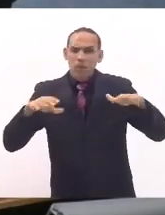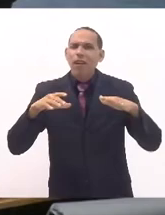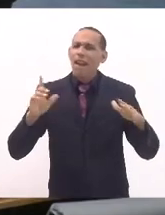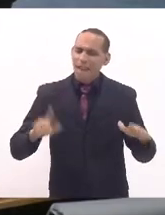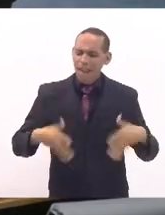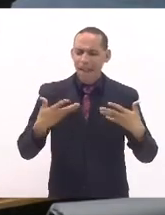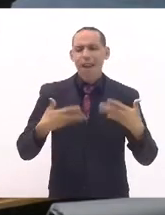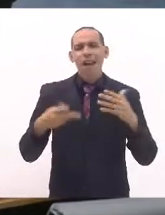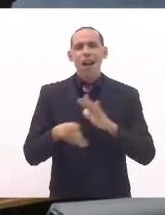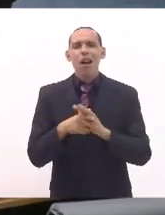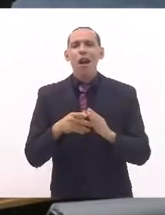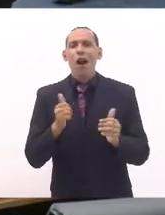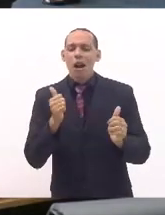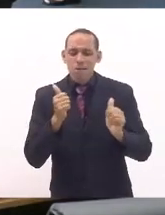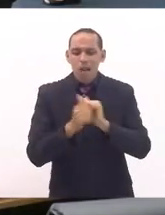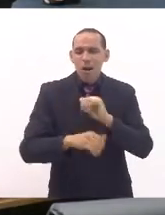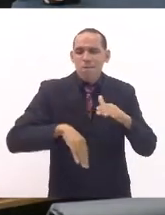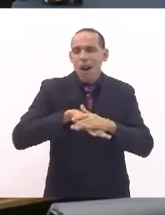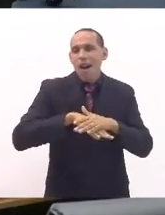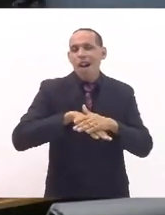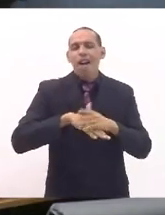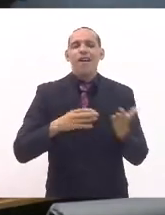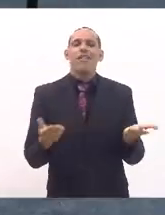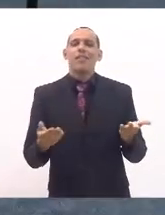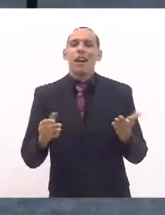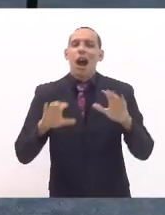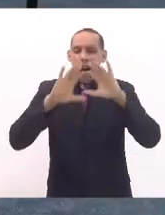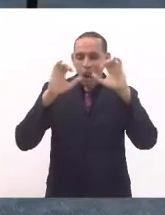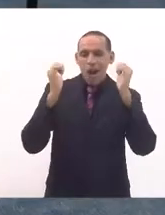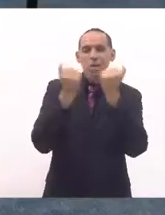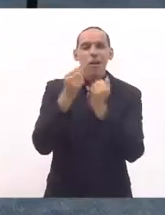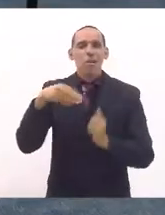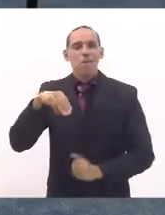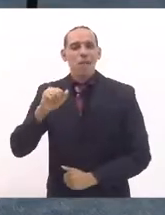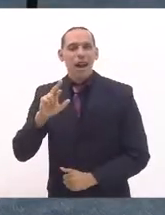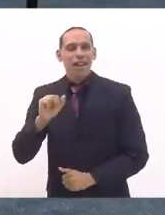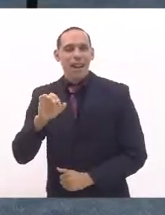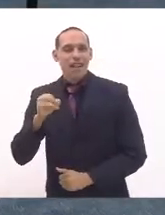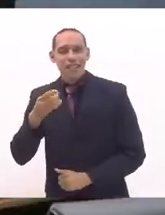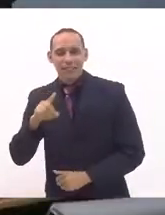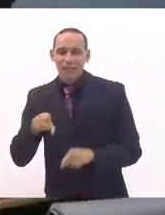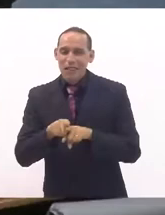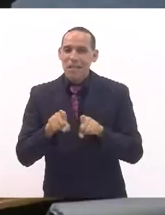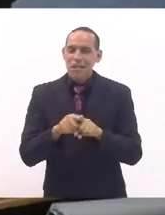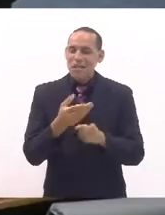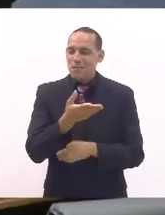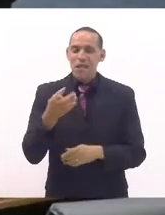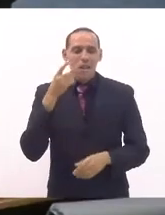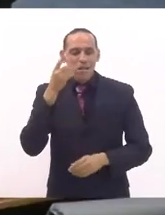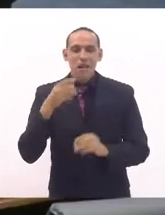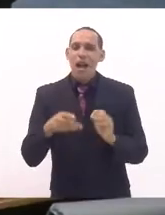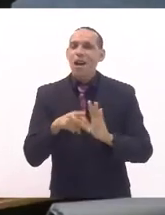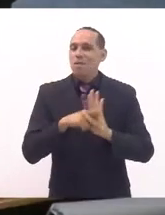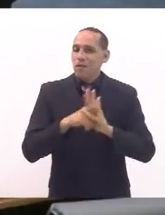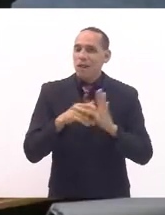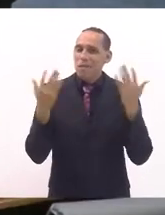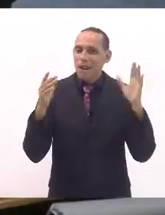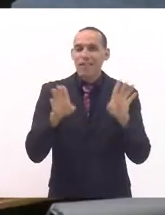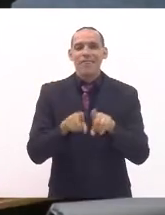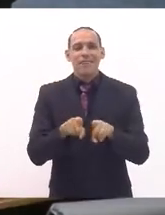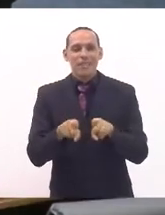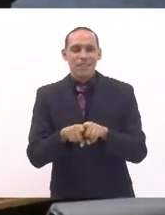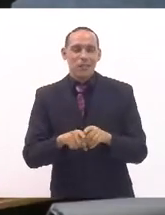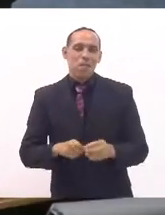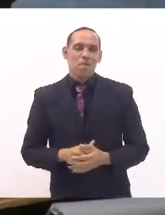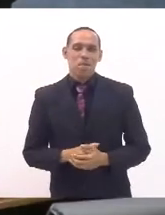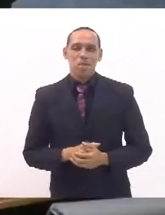futebol, a alegria do nosso Maracanã. Parabéns e parabéns aos deputados pelo projeto. Vou ter uma